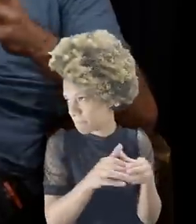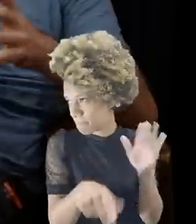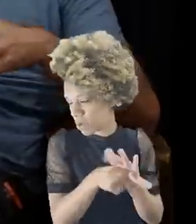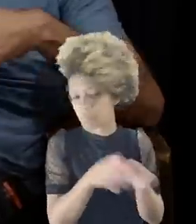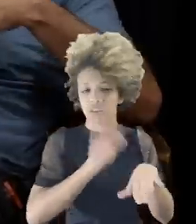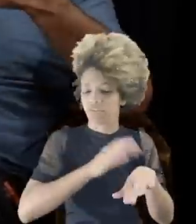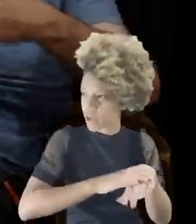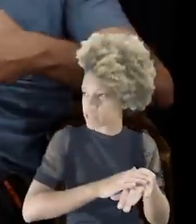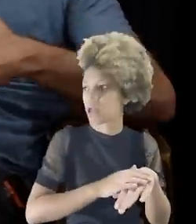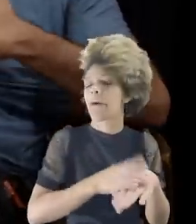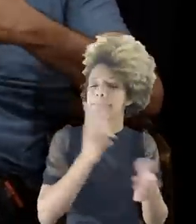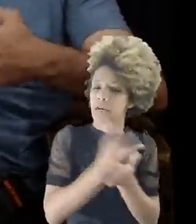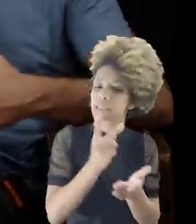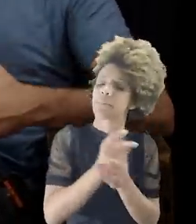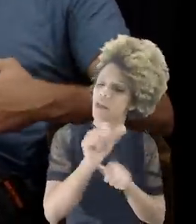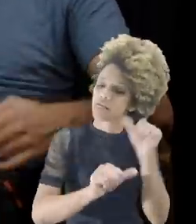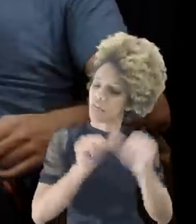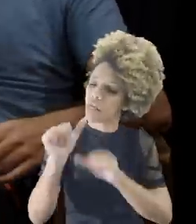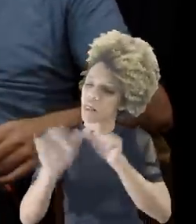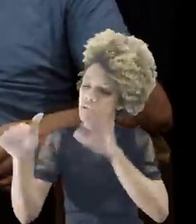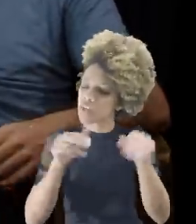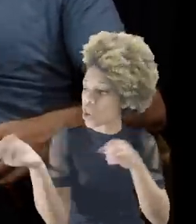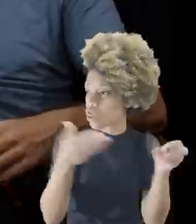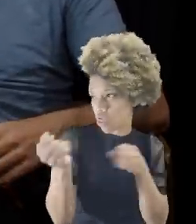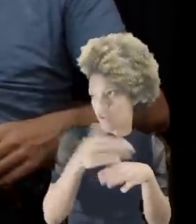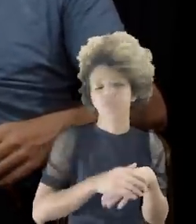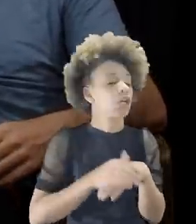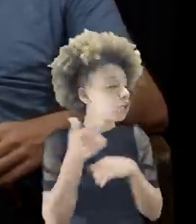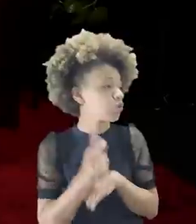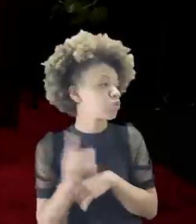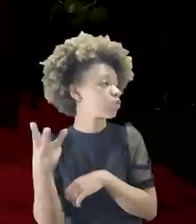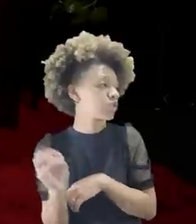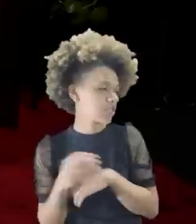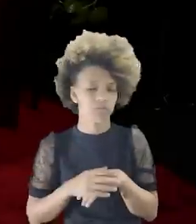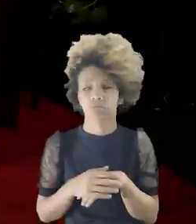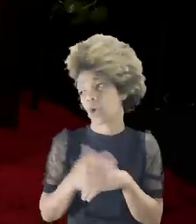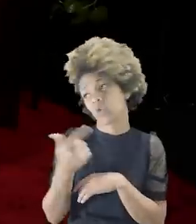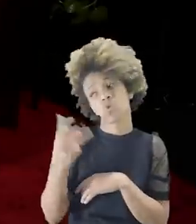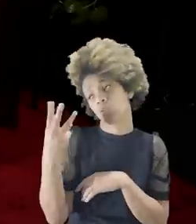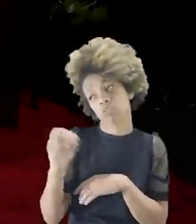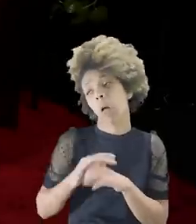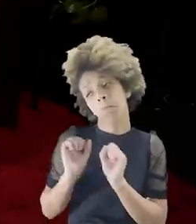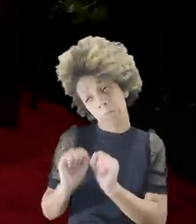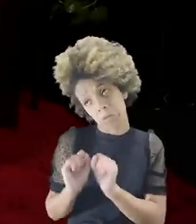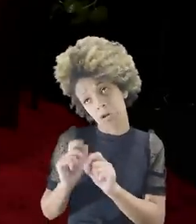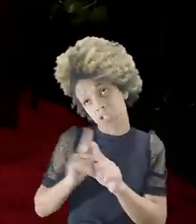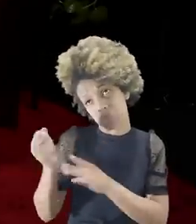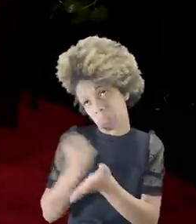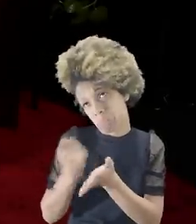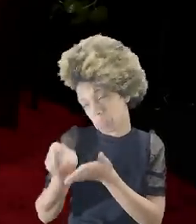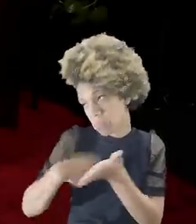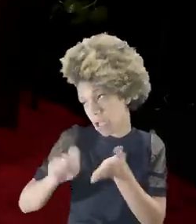essa escolha que eles fazem para sempre renovar sempre trazer jogadores novos pratos os outros 30 eles eles podem